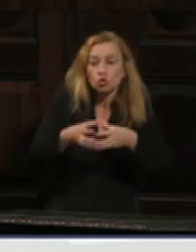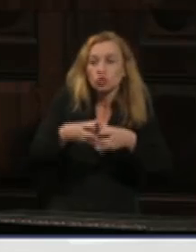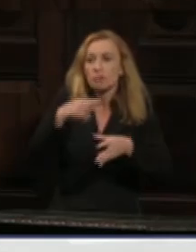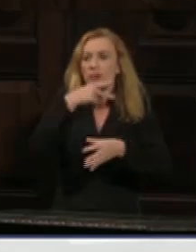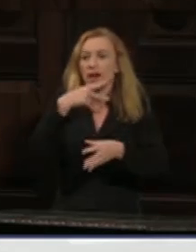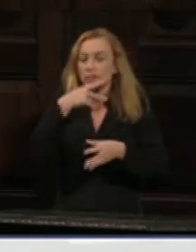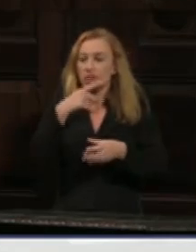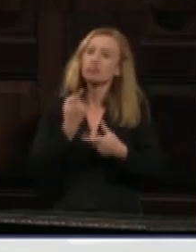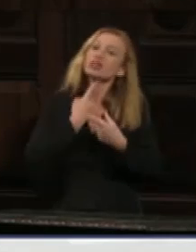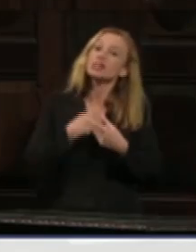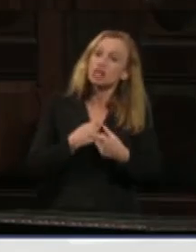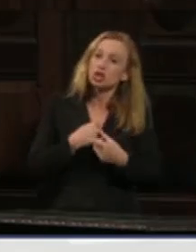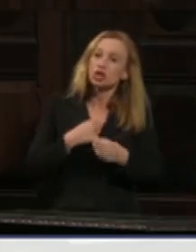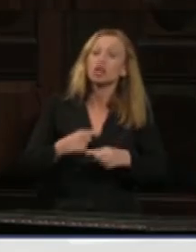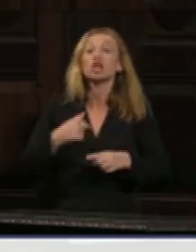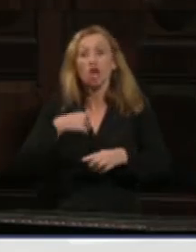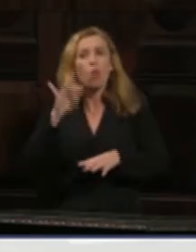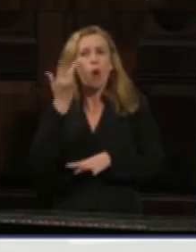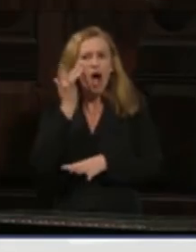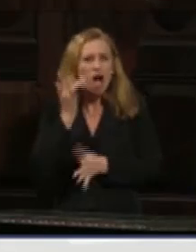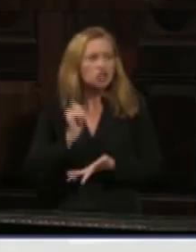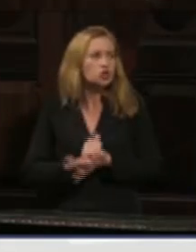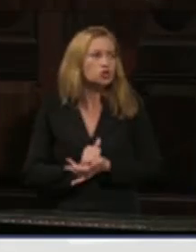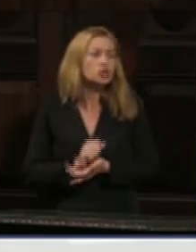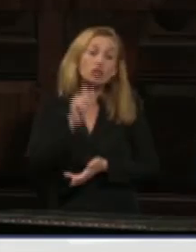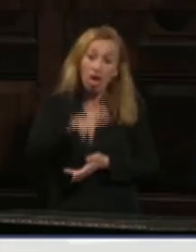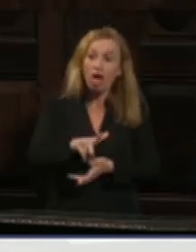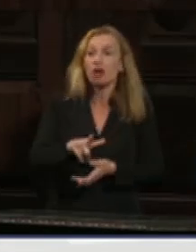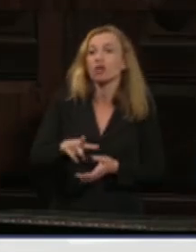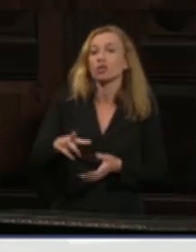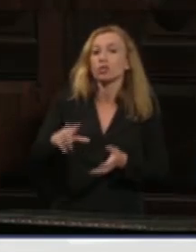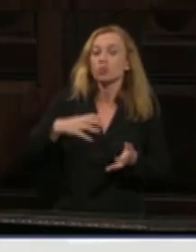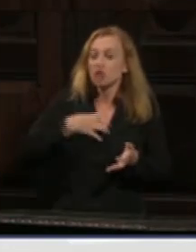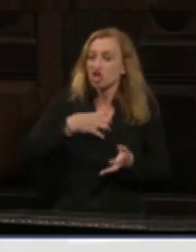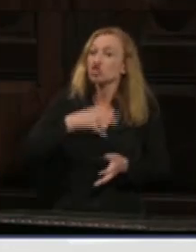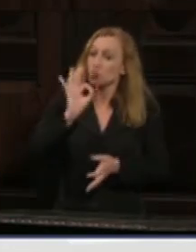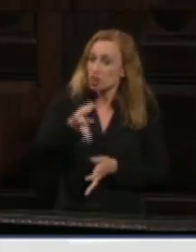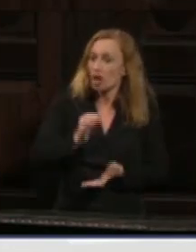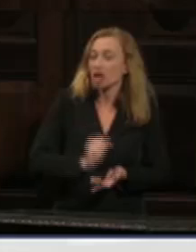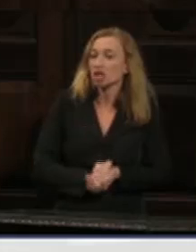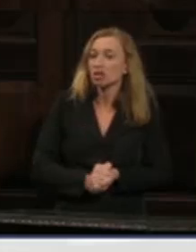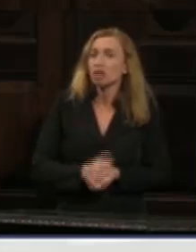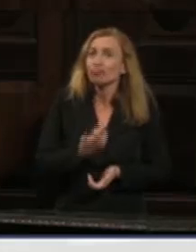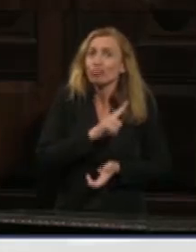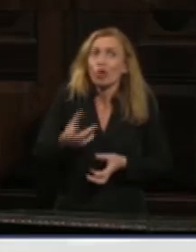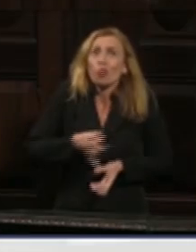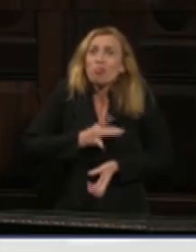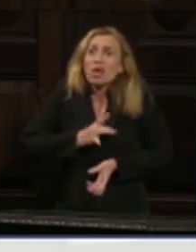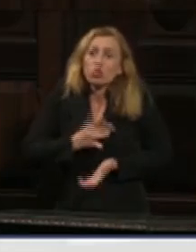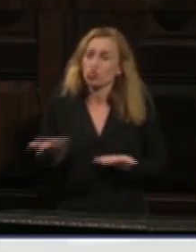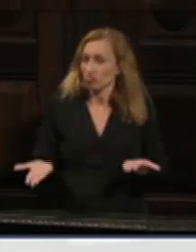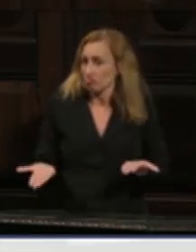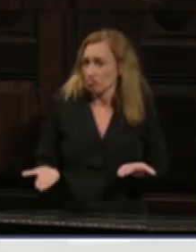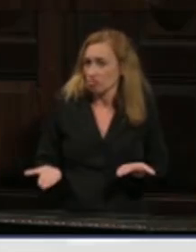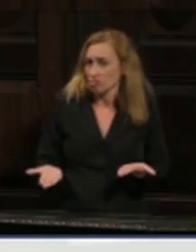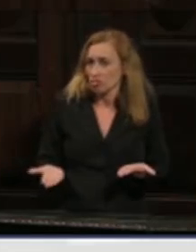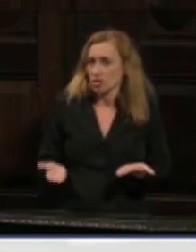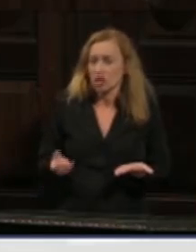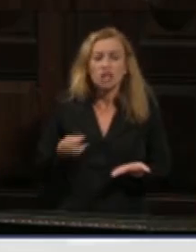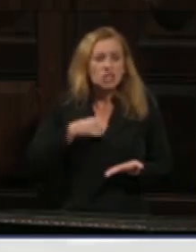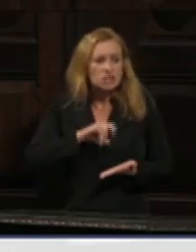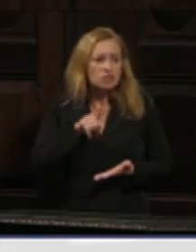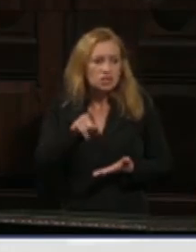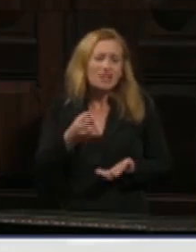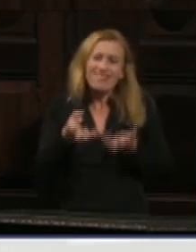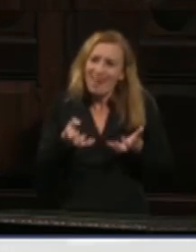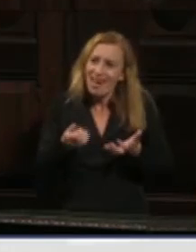assim deseja. E eu acho que esse é o sentido. Não há o que se temer. Quando você está em busca